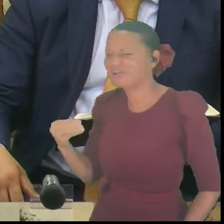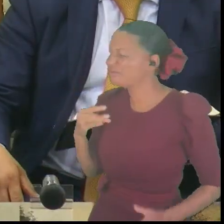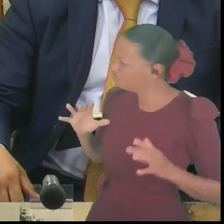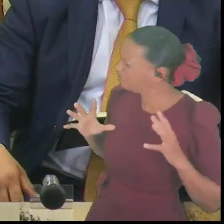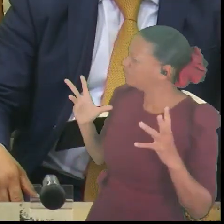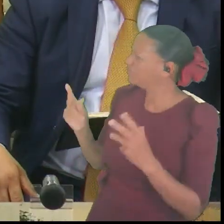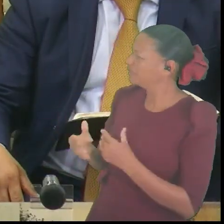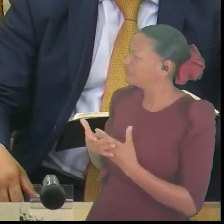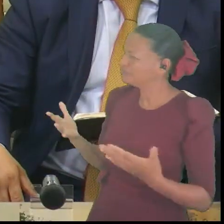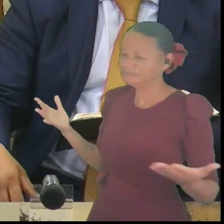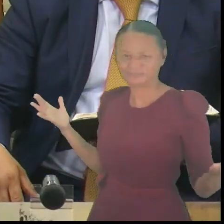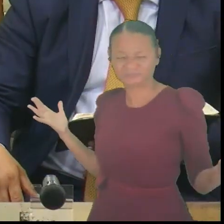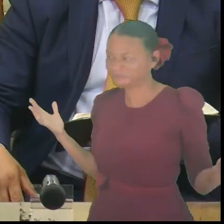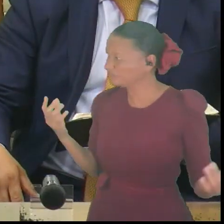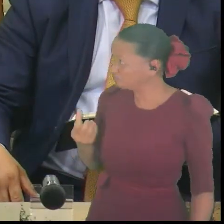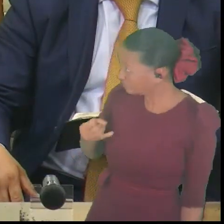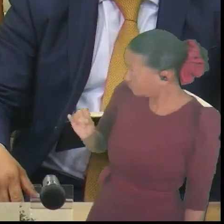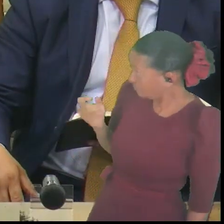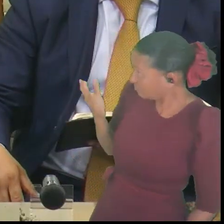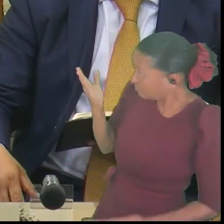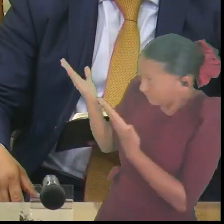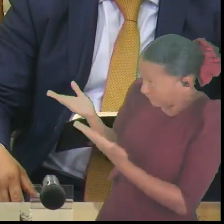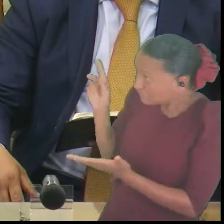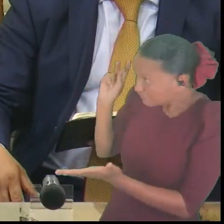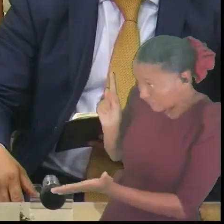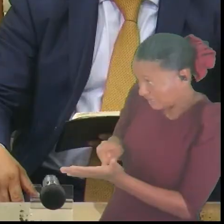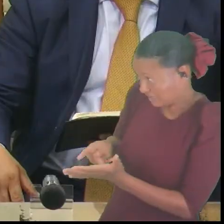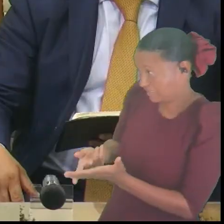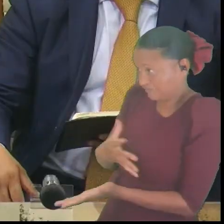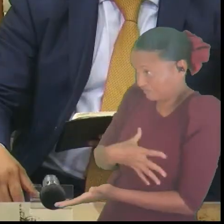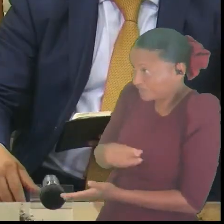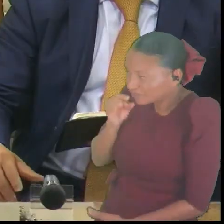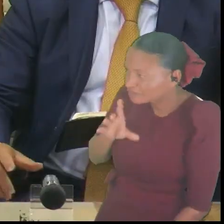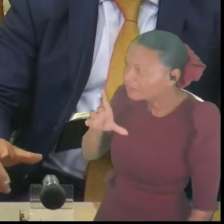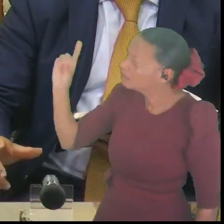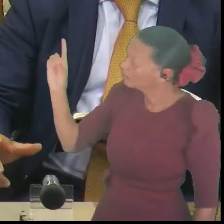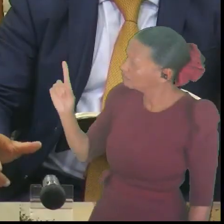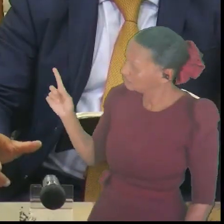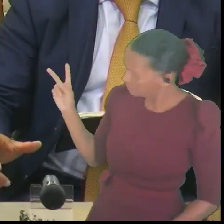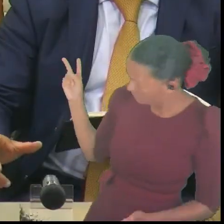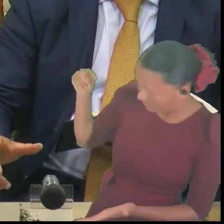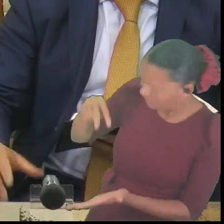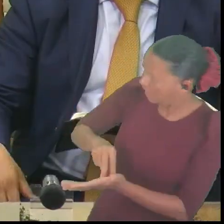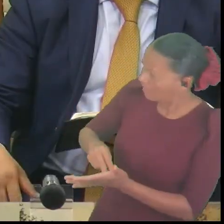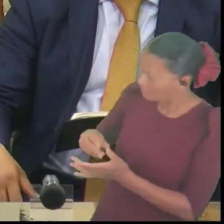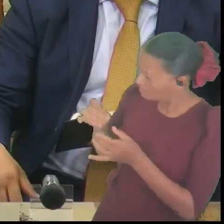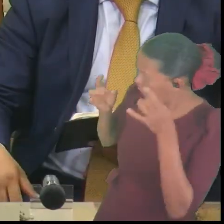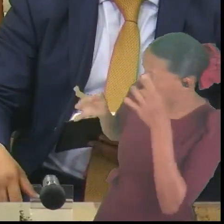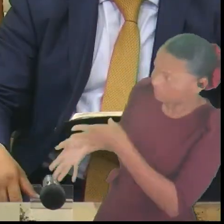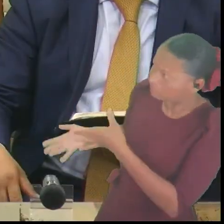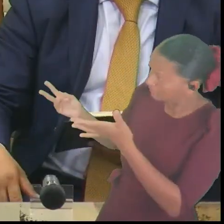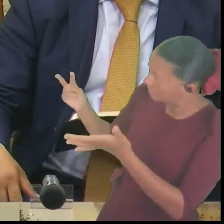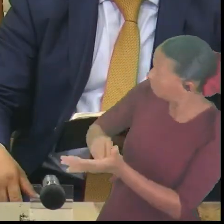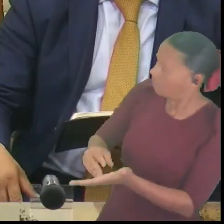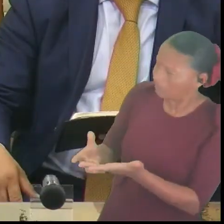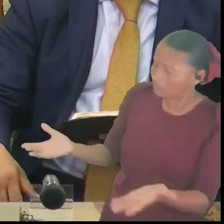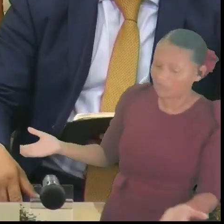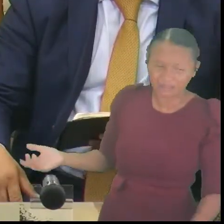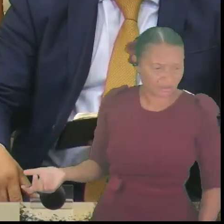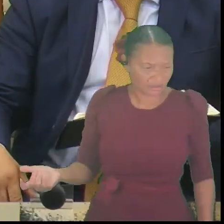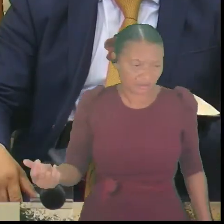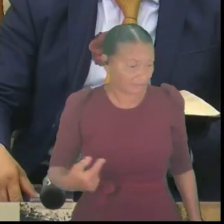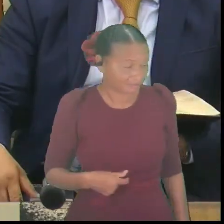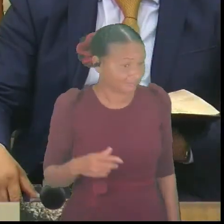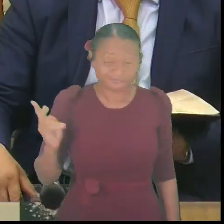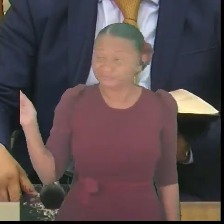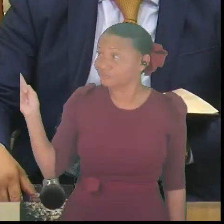Alguém olha para ele e diz: se tu és realmente o Filho de Deus, como dizem, desce da cruz e se salva. O outro olha para ele e diz: salvou